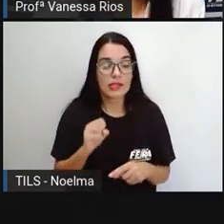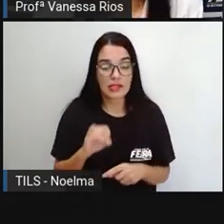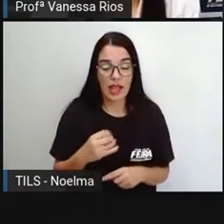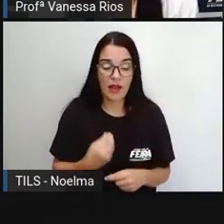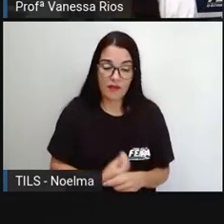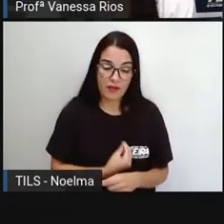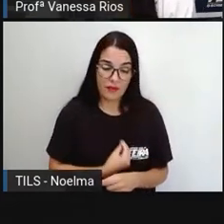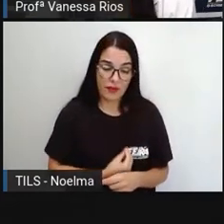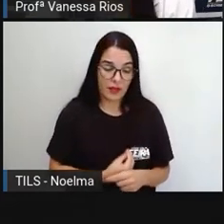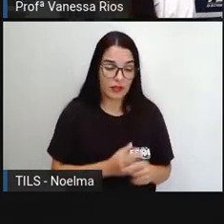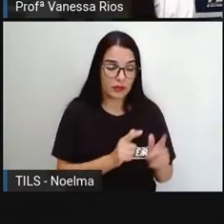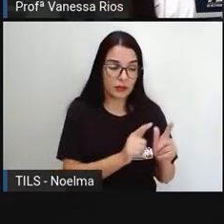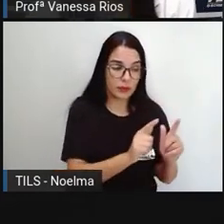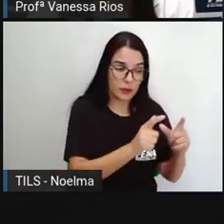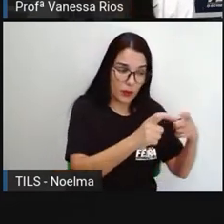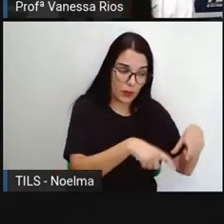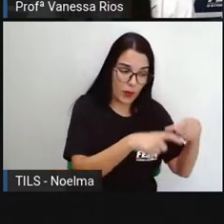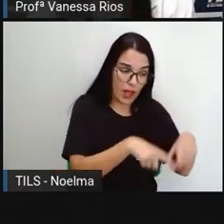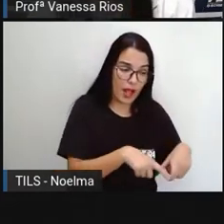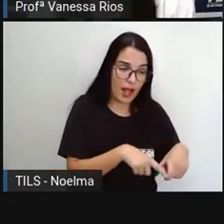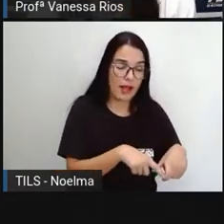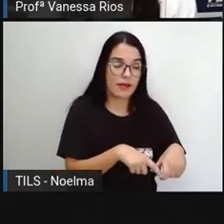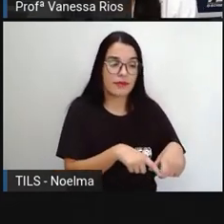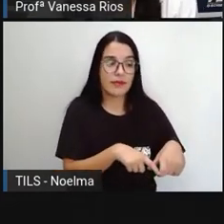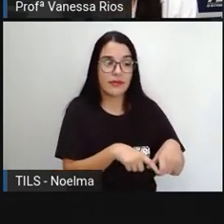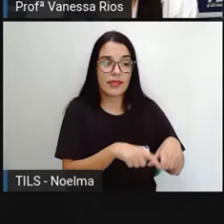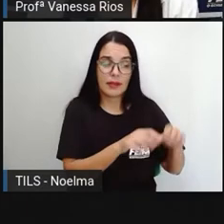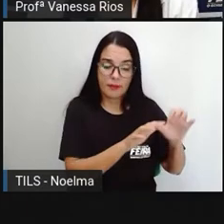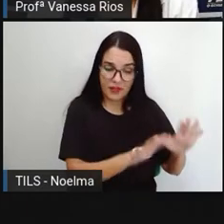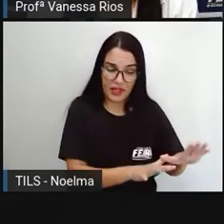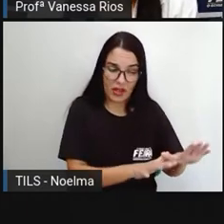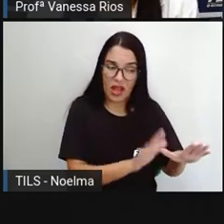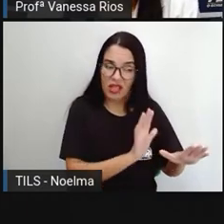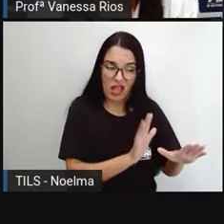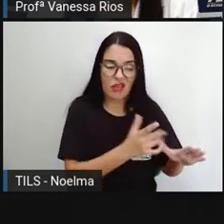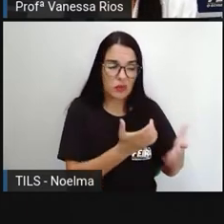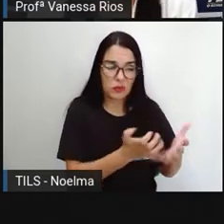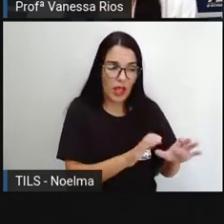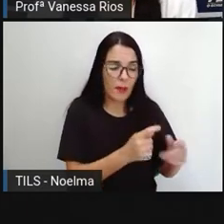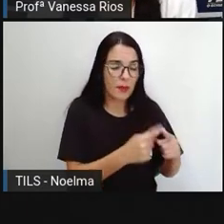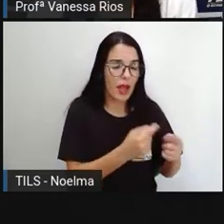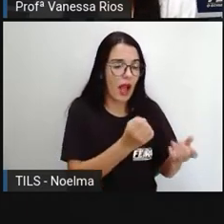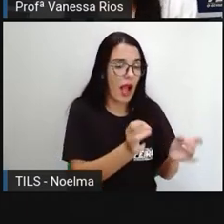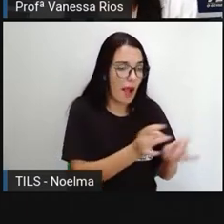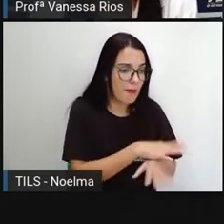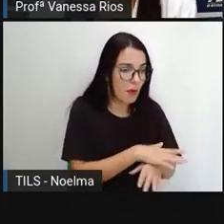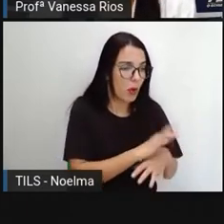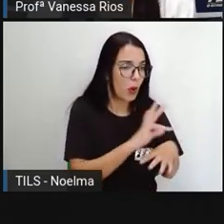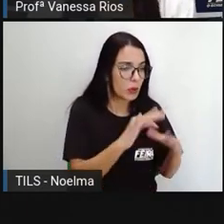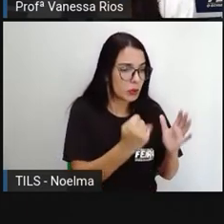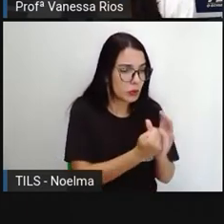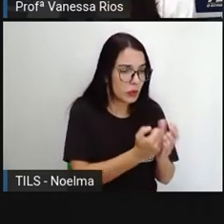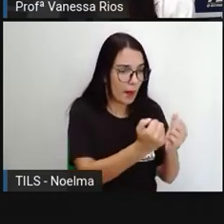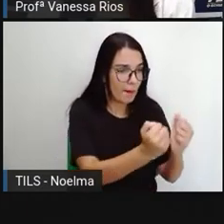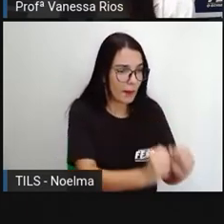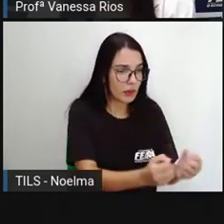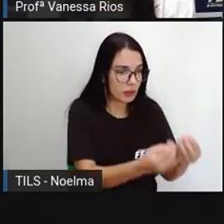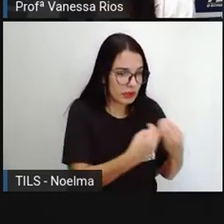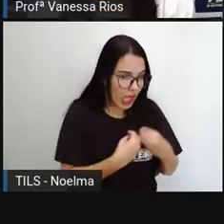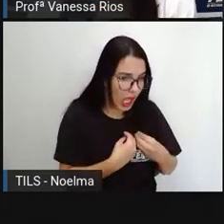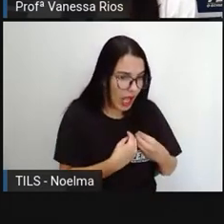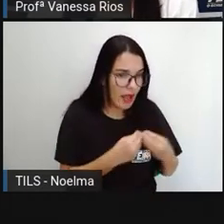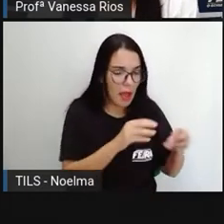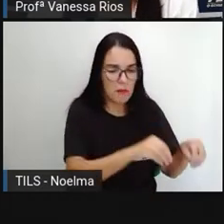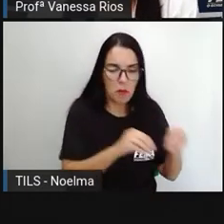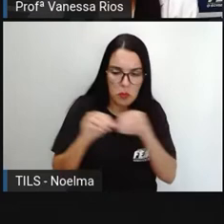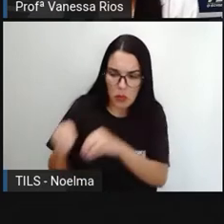determinado momento e saindo de um lugar para outro, existem ali necessidades de ter conhecimento, de desenvolver